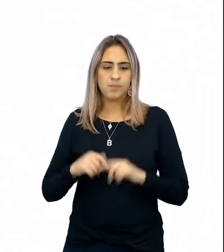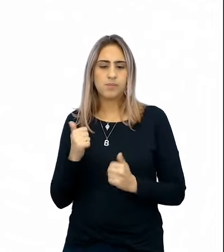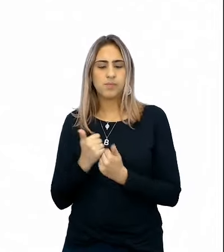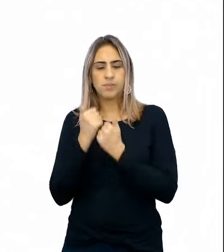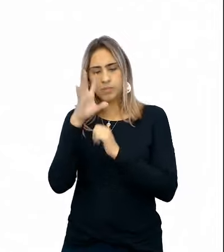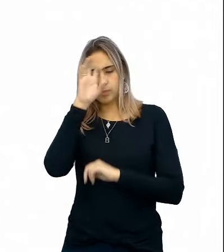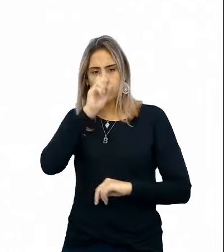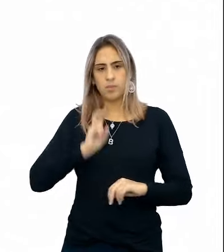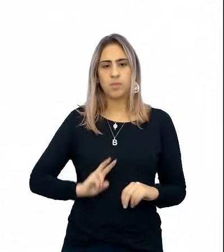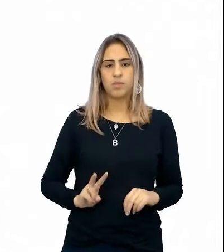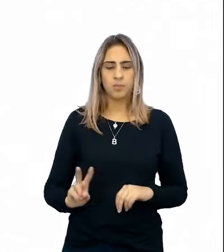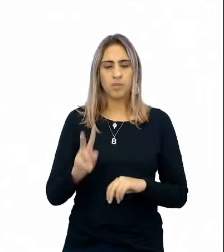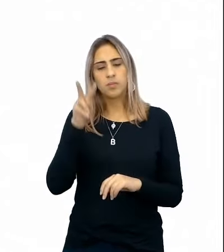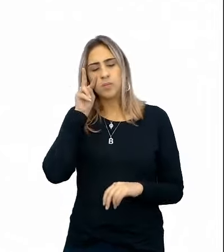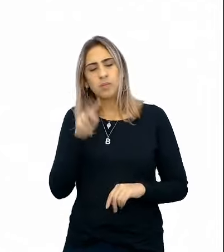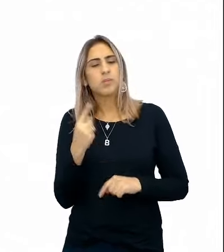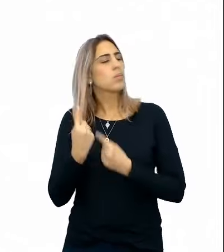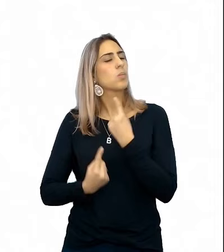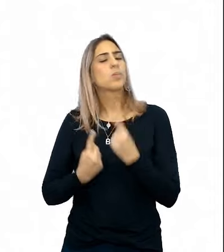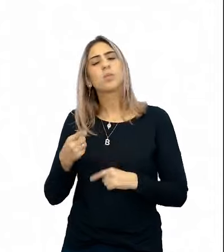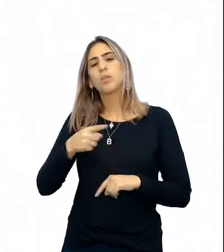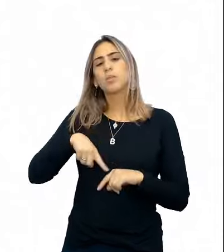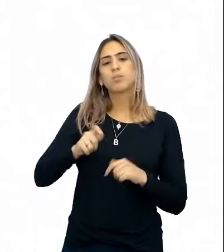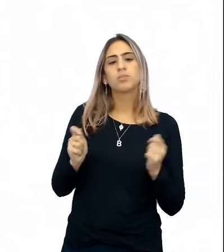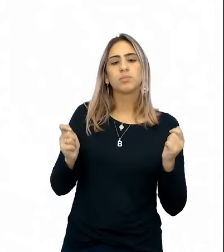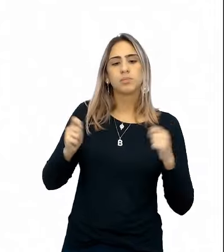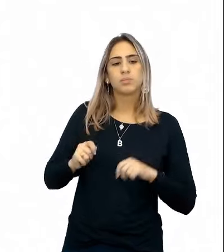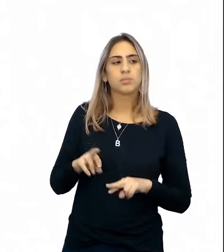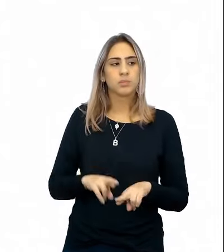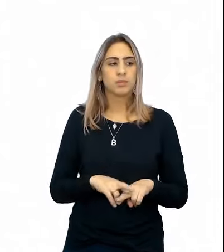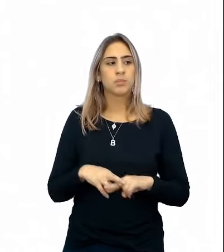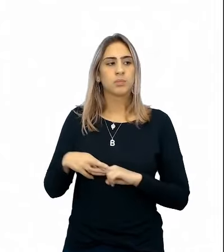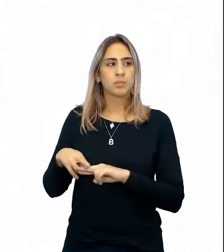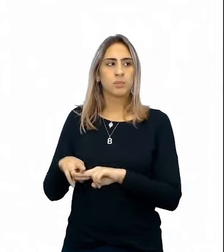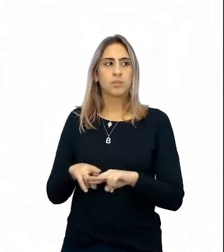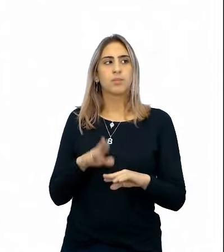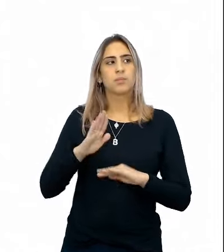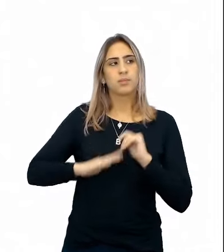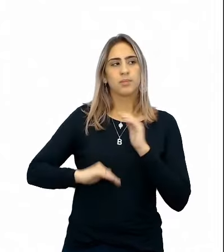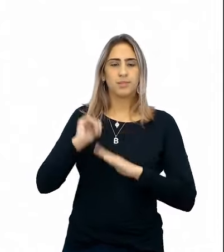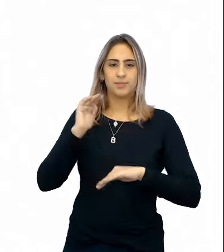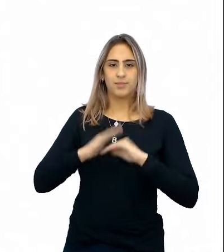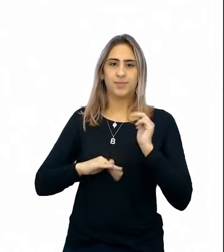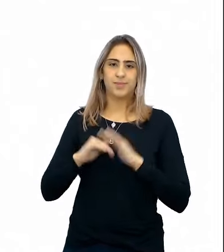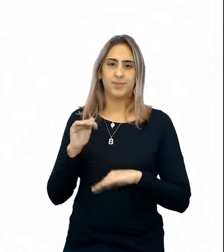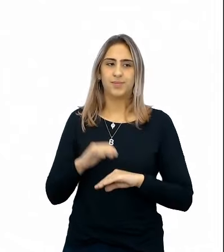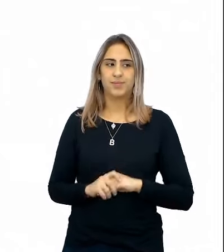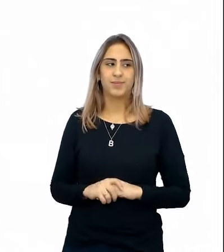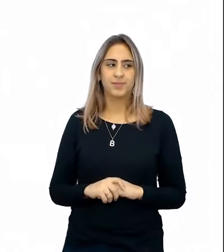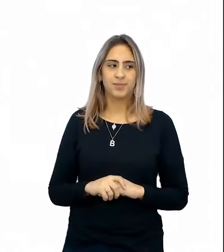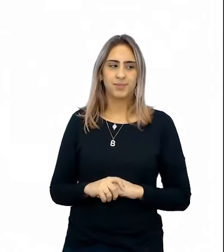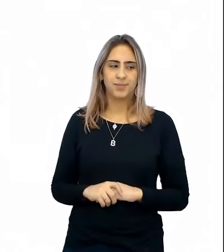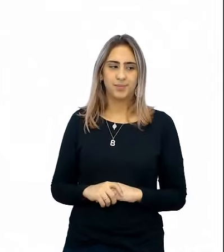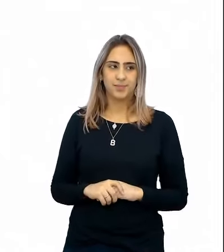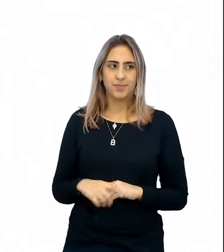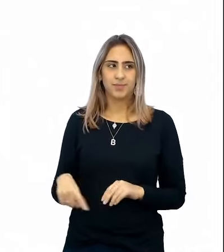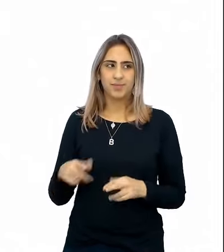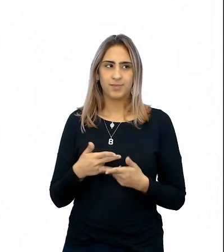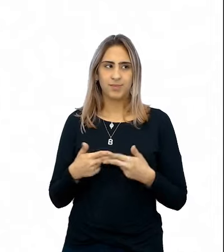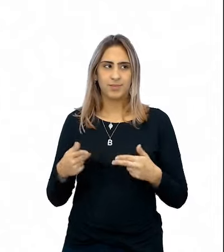Aprender Sempre e verificar quais possibilitam a retomada das habilidades que precisam